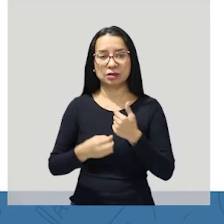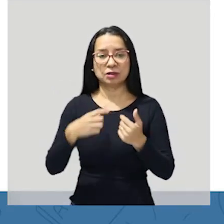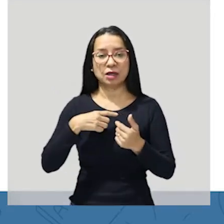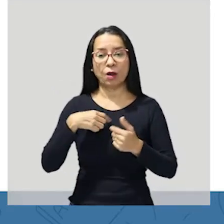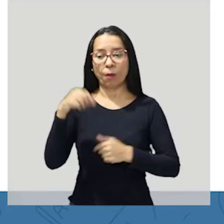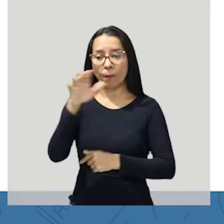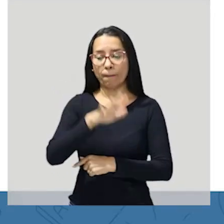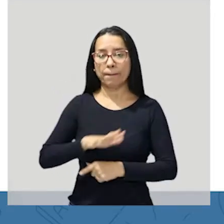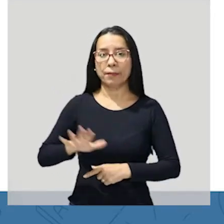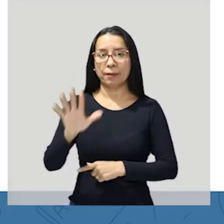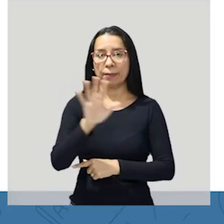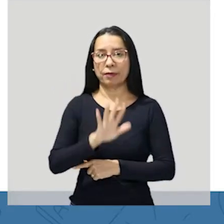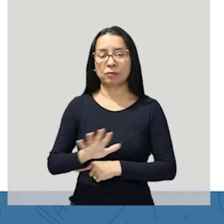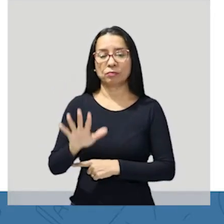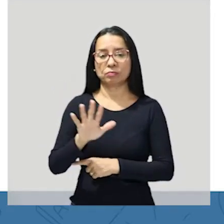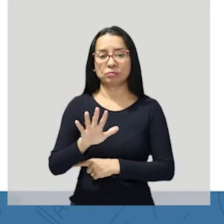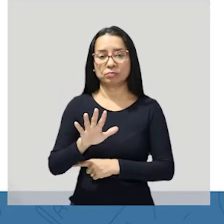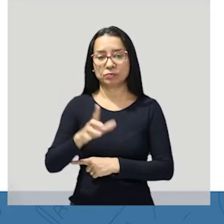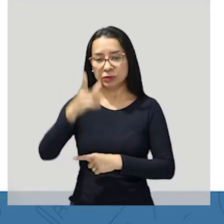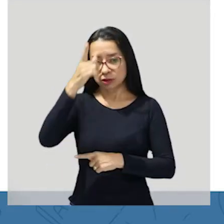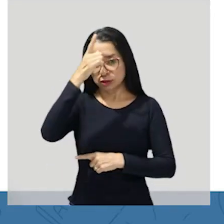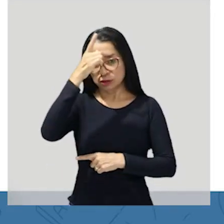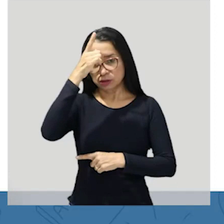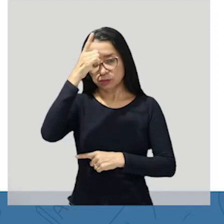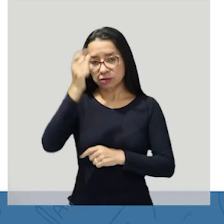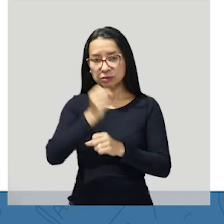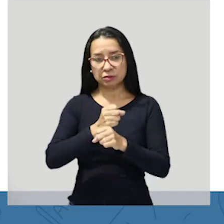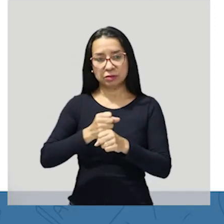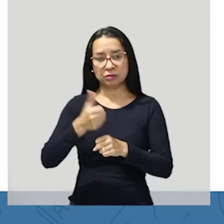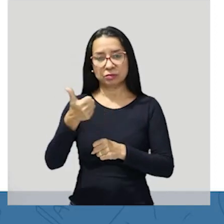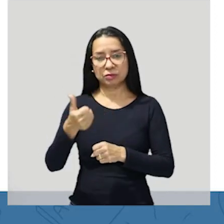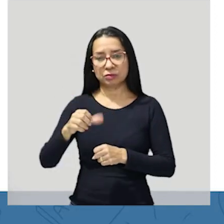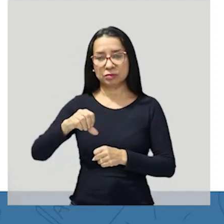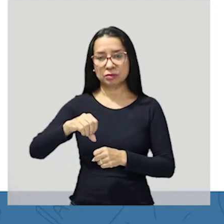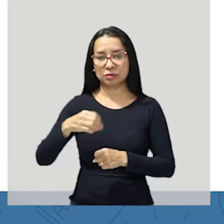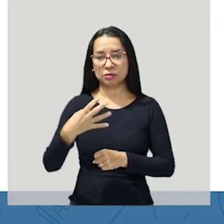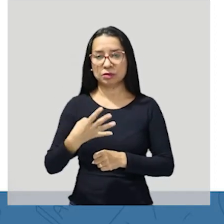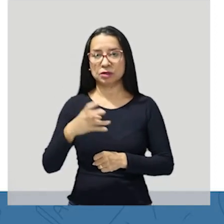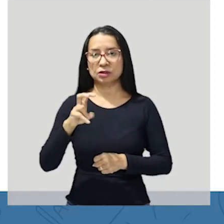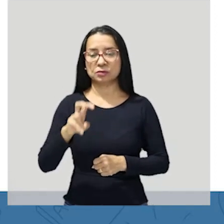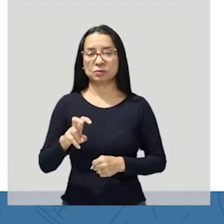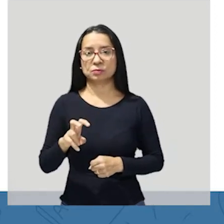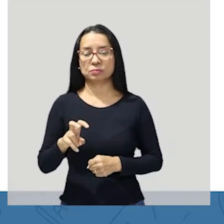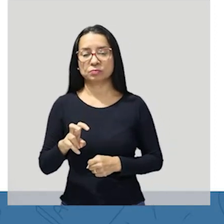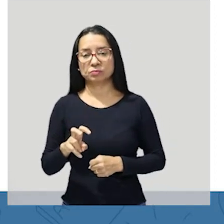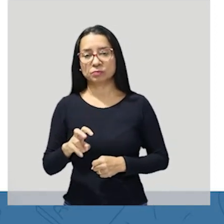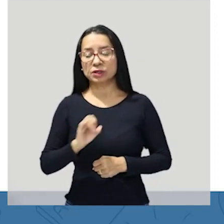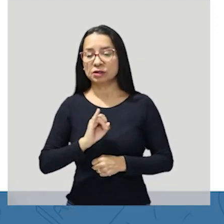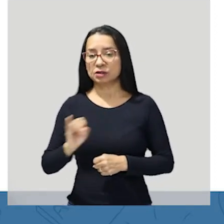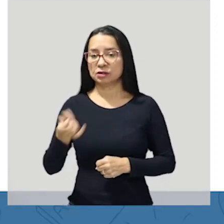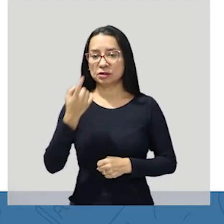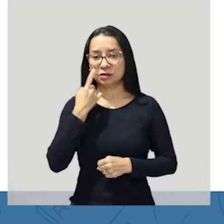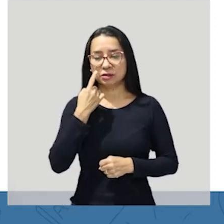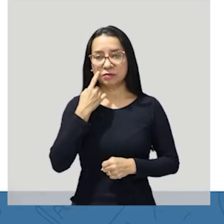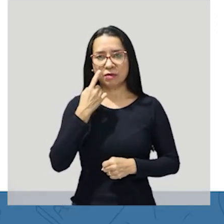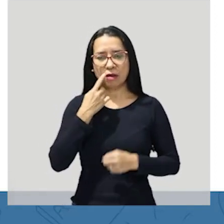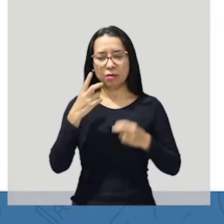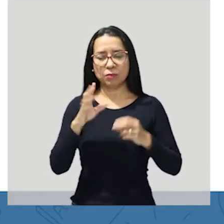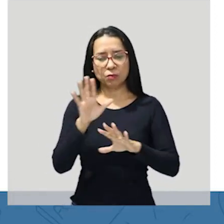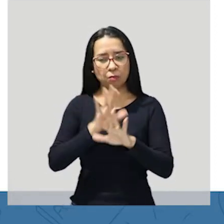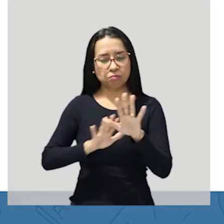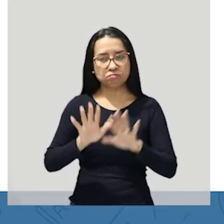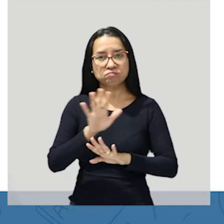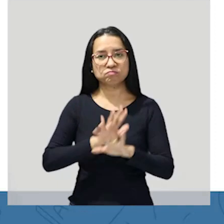mapa. Um mapa da Alemanha de 1945. Se nós analisarmos com bastante